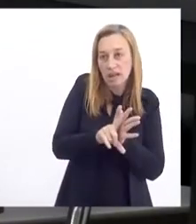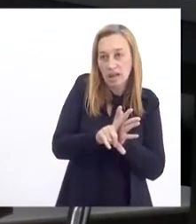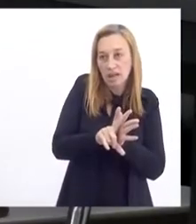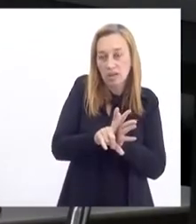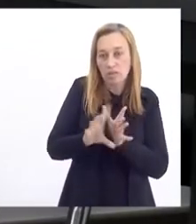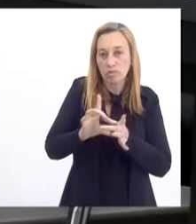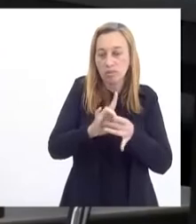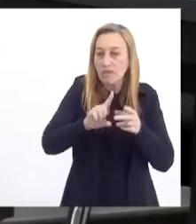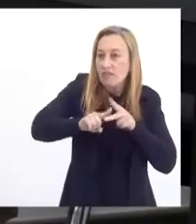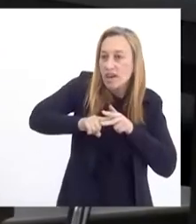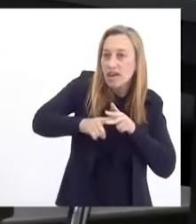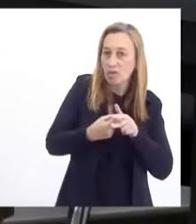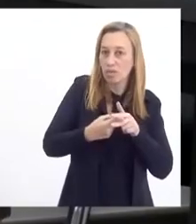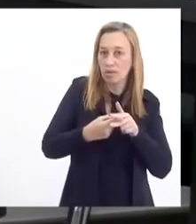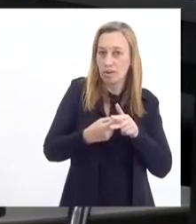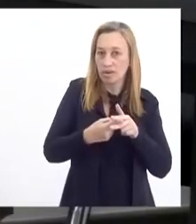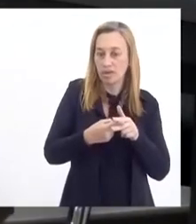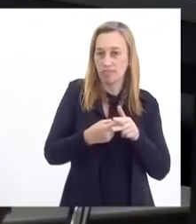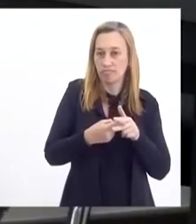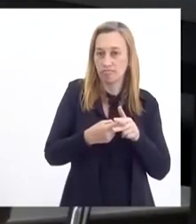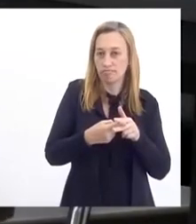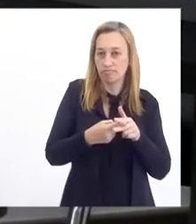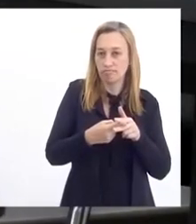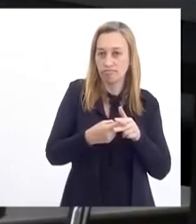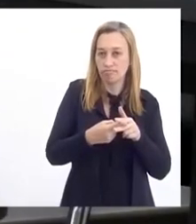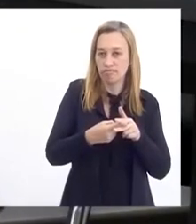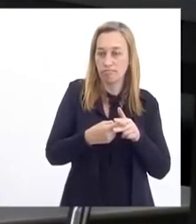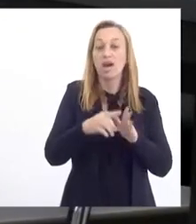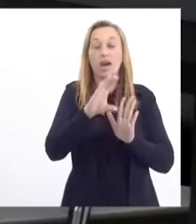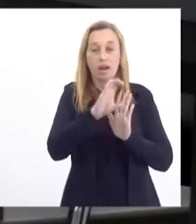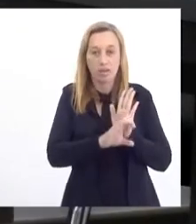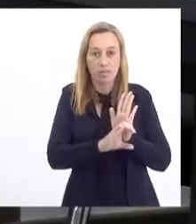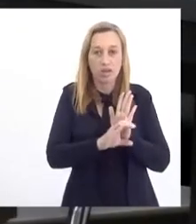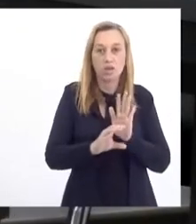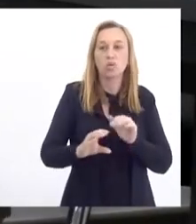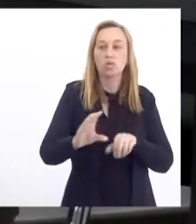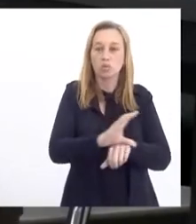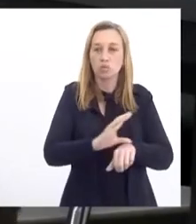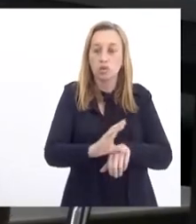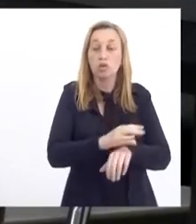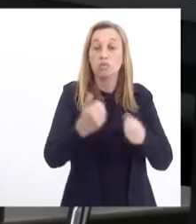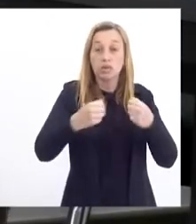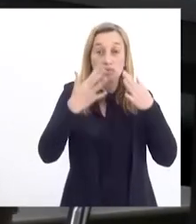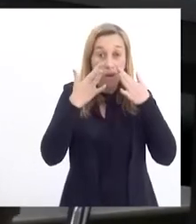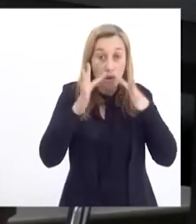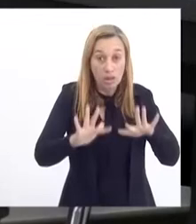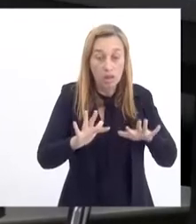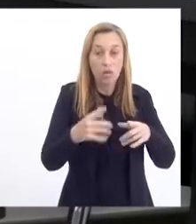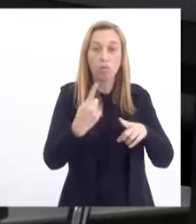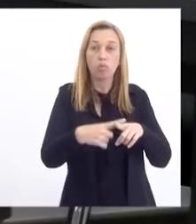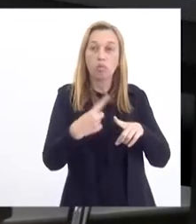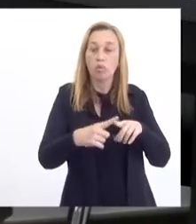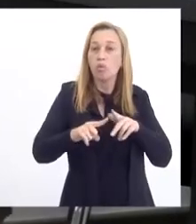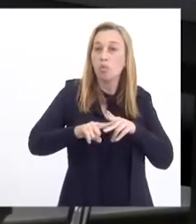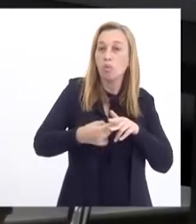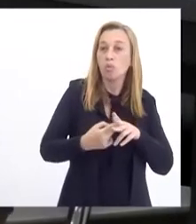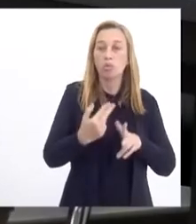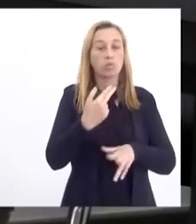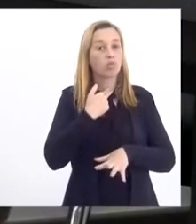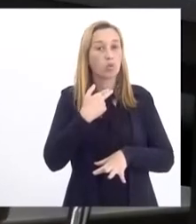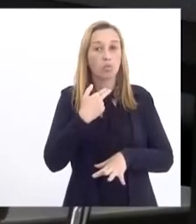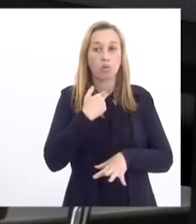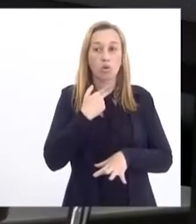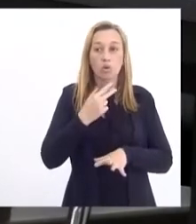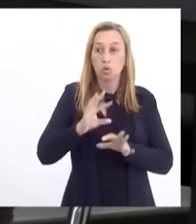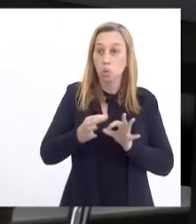vai regulamentar, né, a emenda constitucional. E a gente tem que estar atento, porque a regulamentação não pode nem